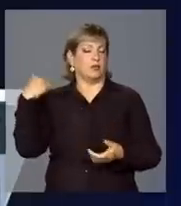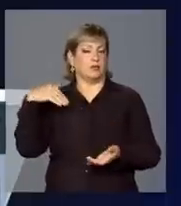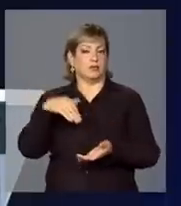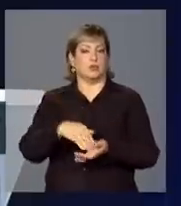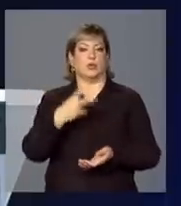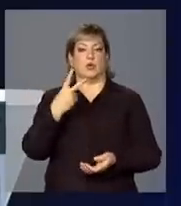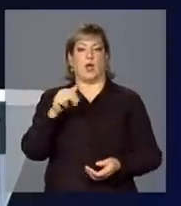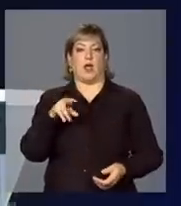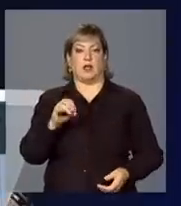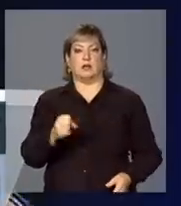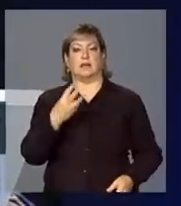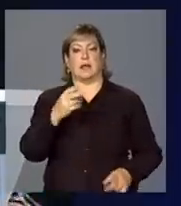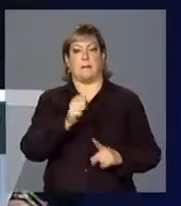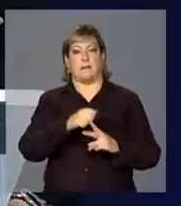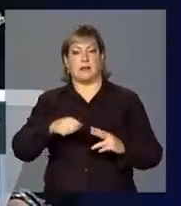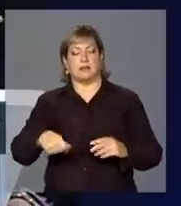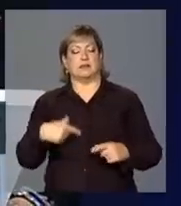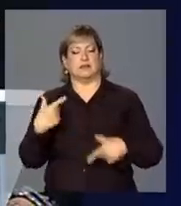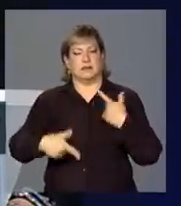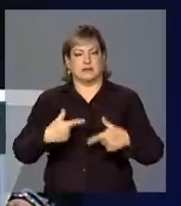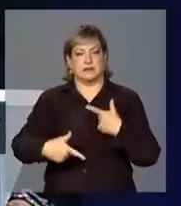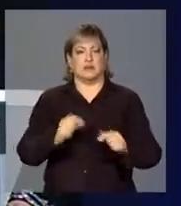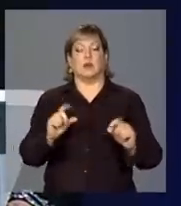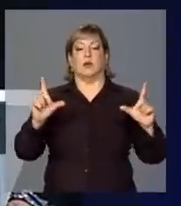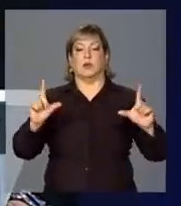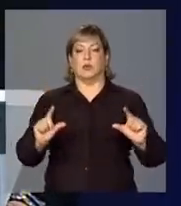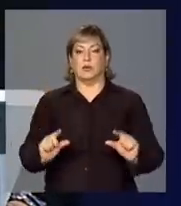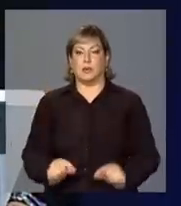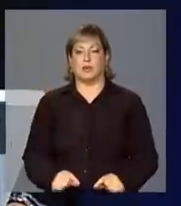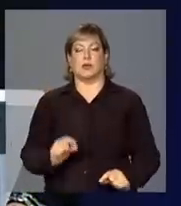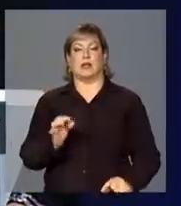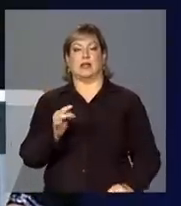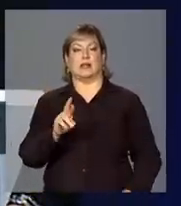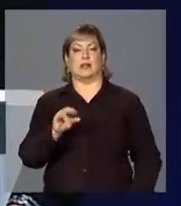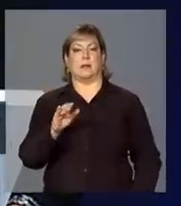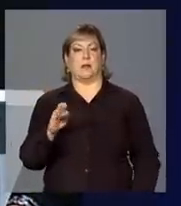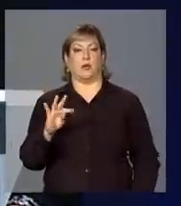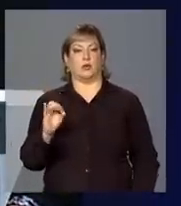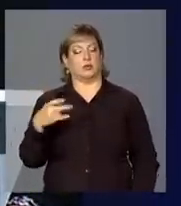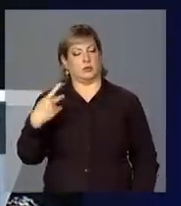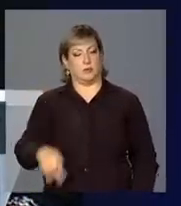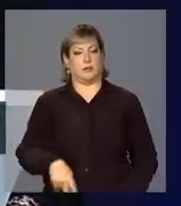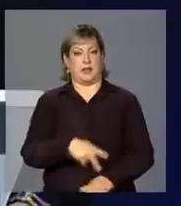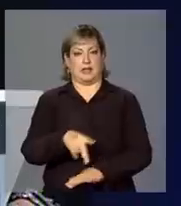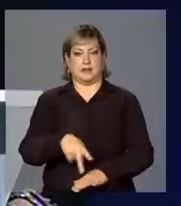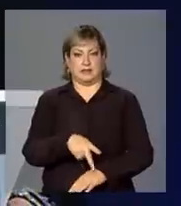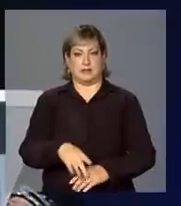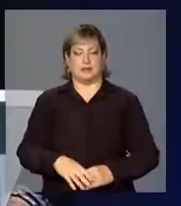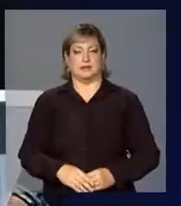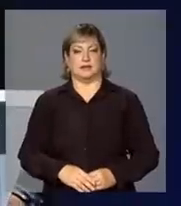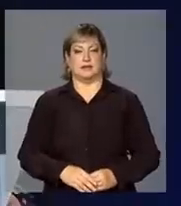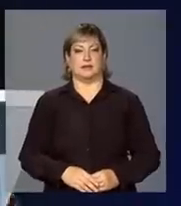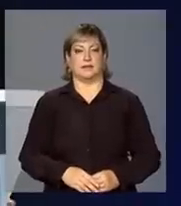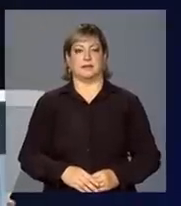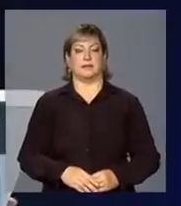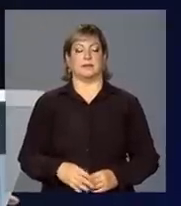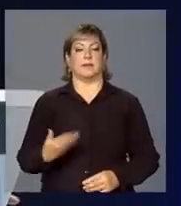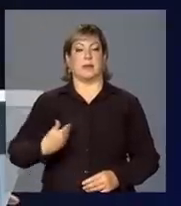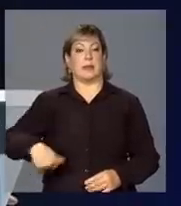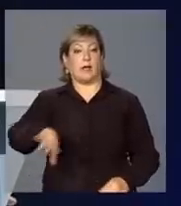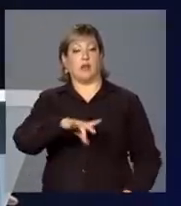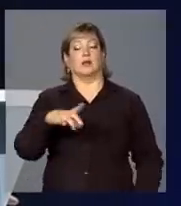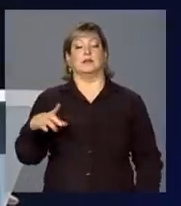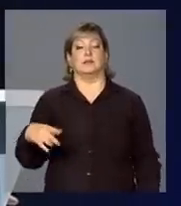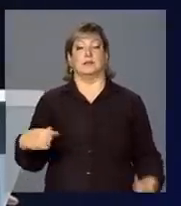últimos 2 anos e 3 meses de redução dos tributos no nosso país. Nós tivemos